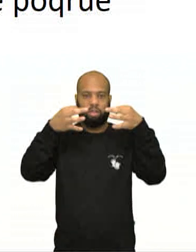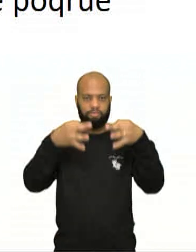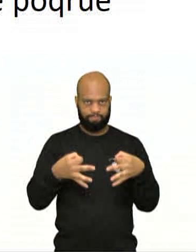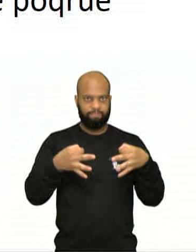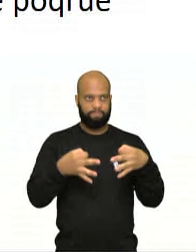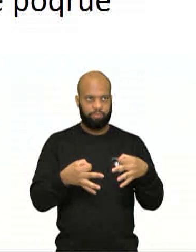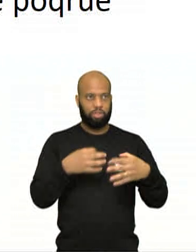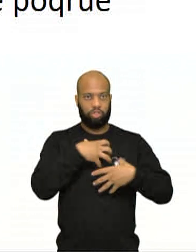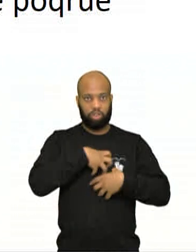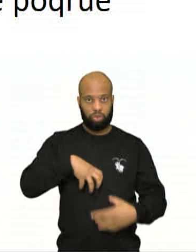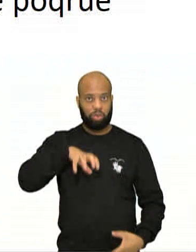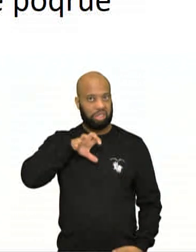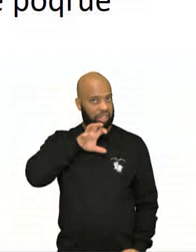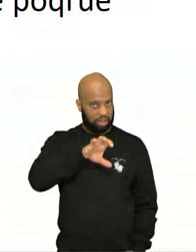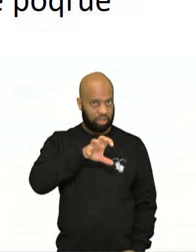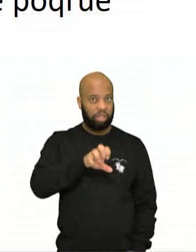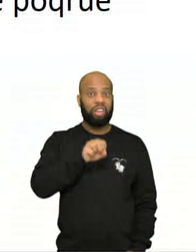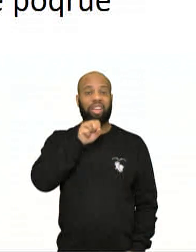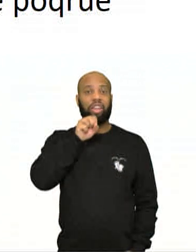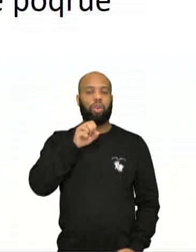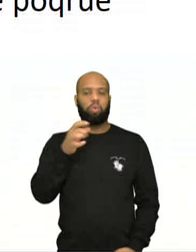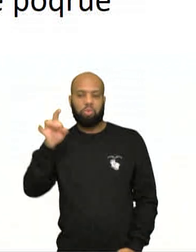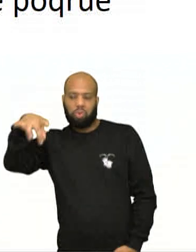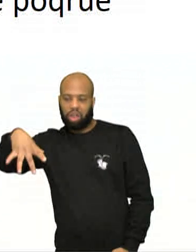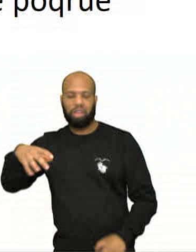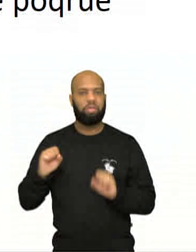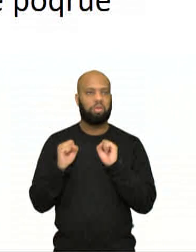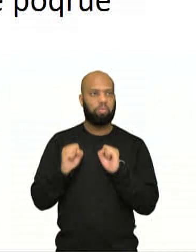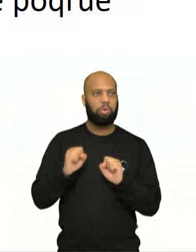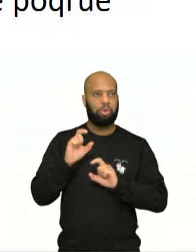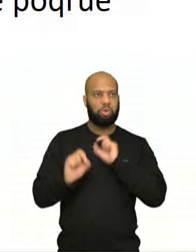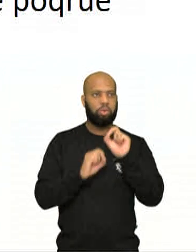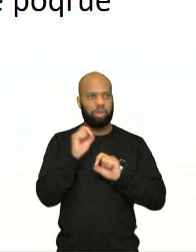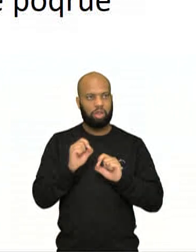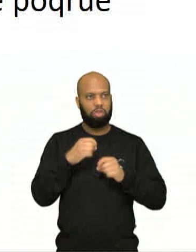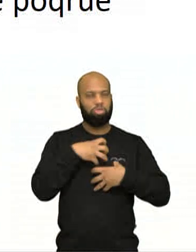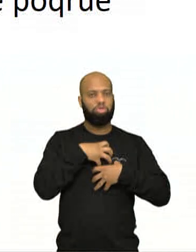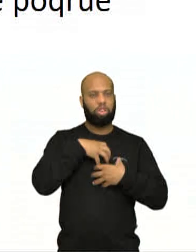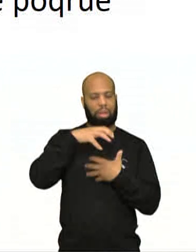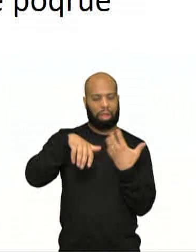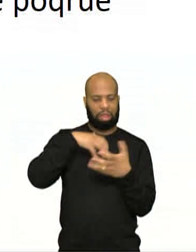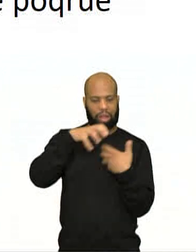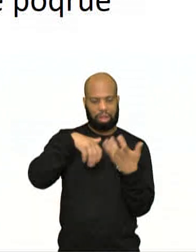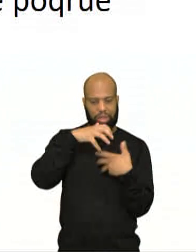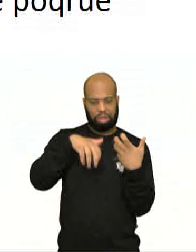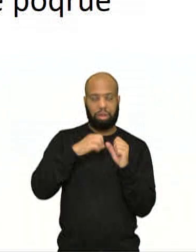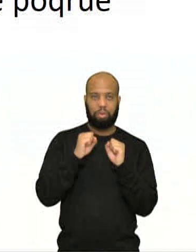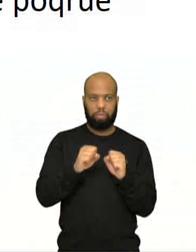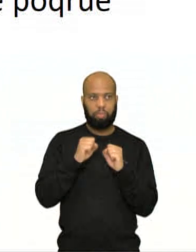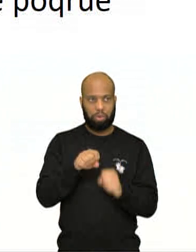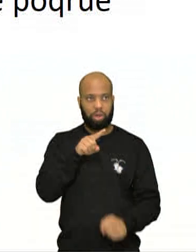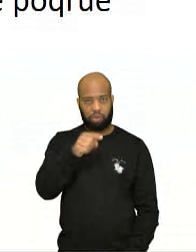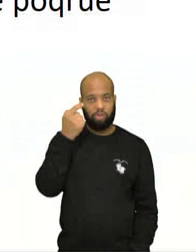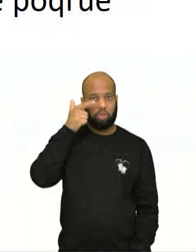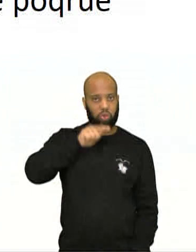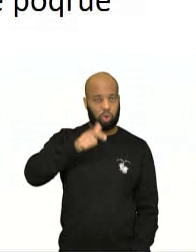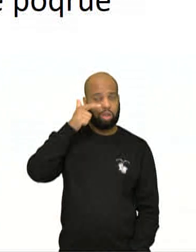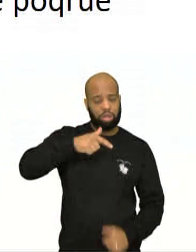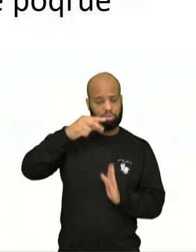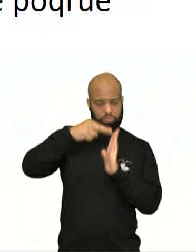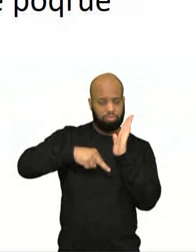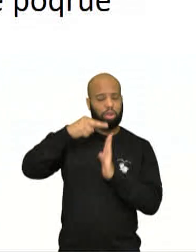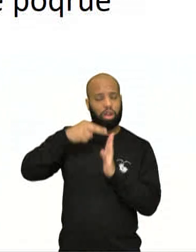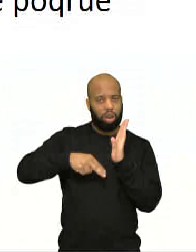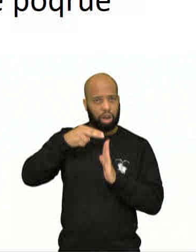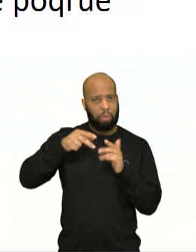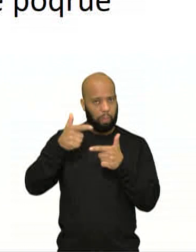certo. O resto pode ser um tanto bagunçado que você consegue ainda